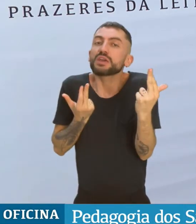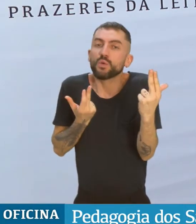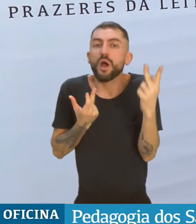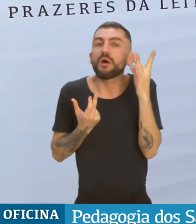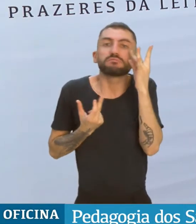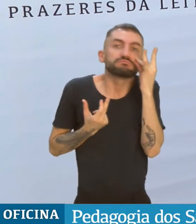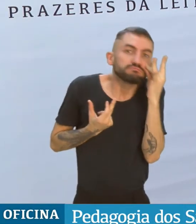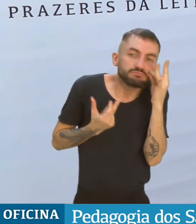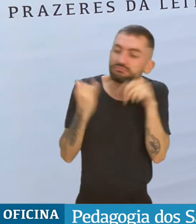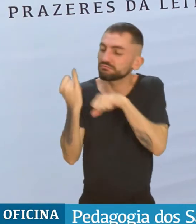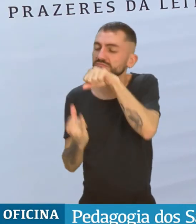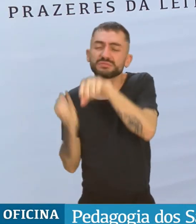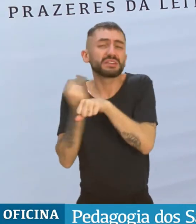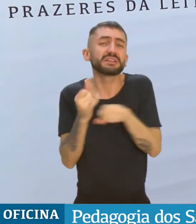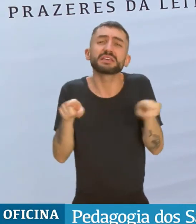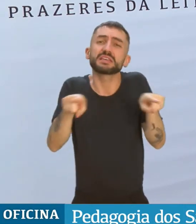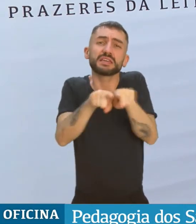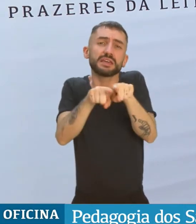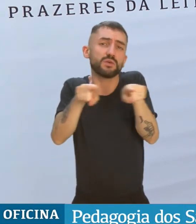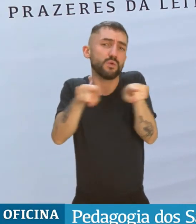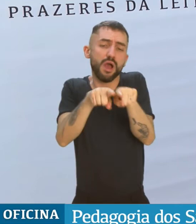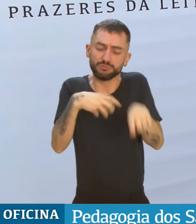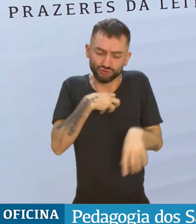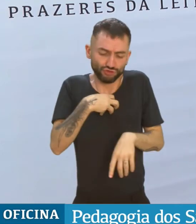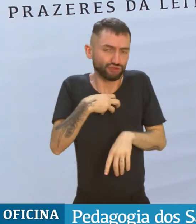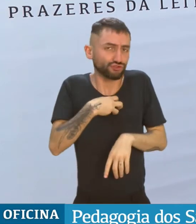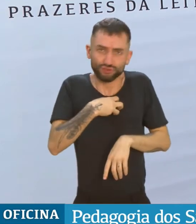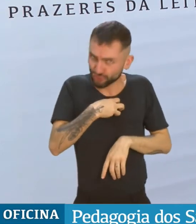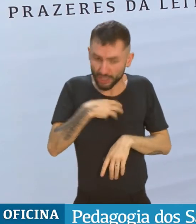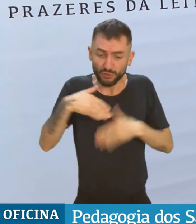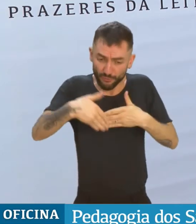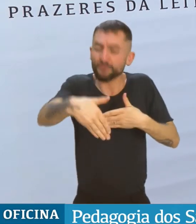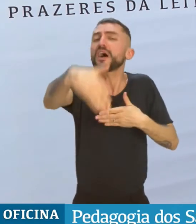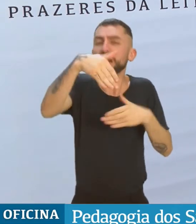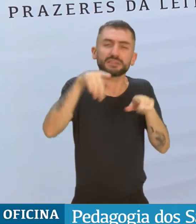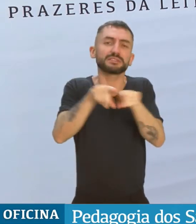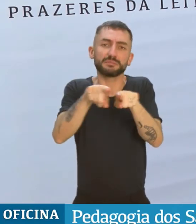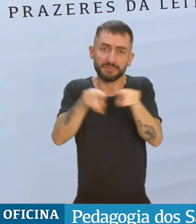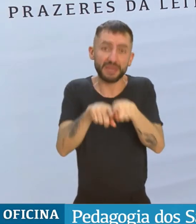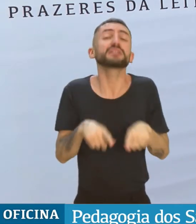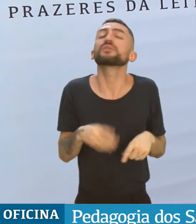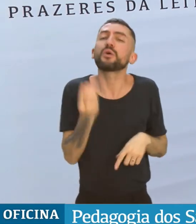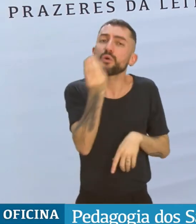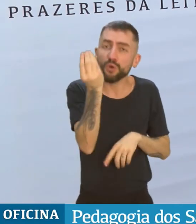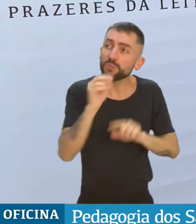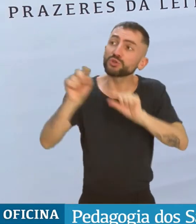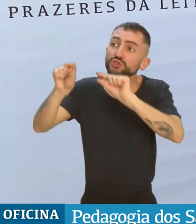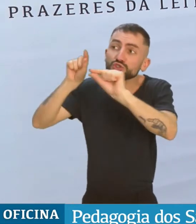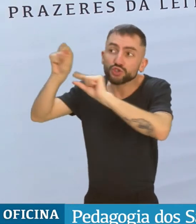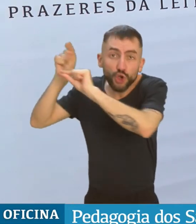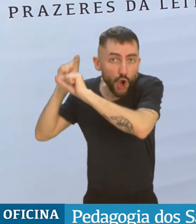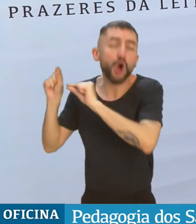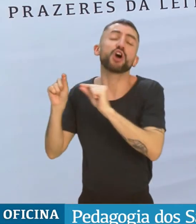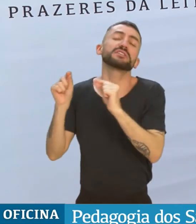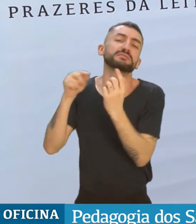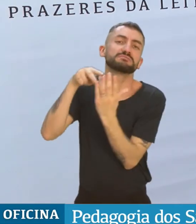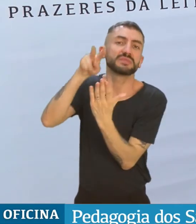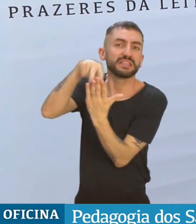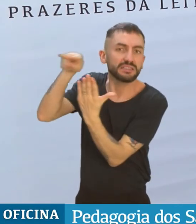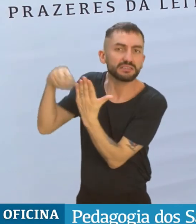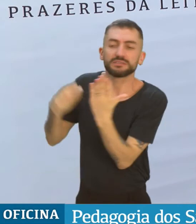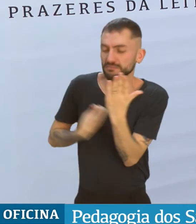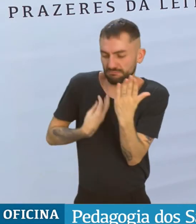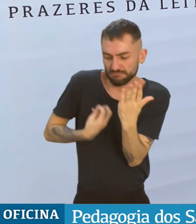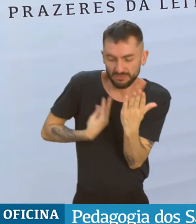sarau presencial, sabe? Tá ali com os seus textos e cartas na manga, tá